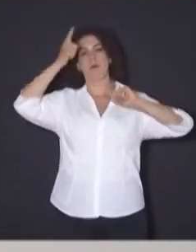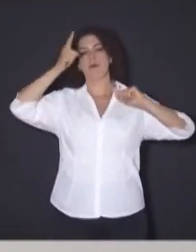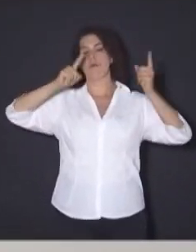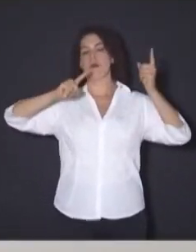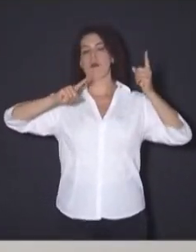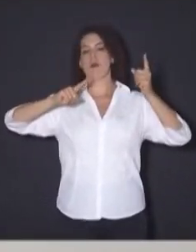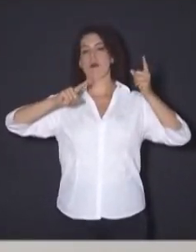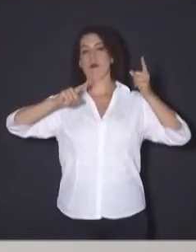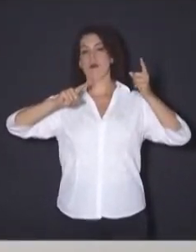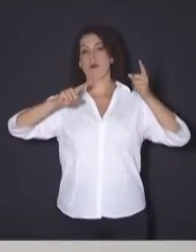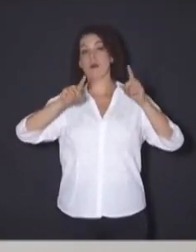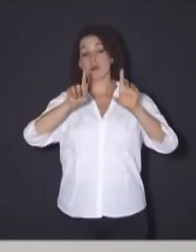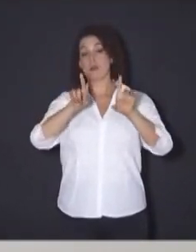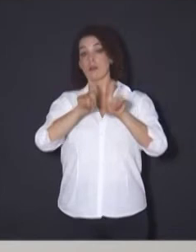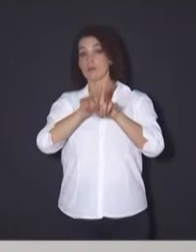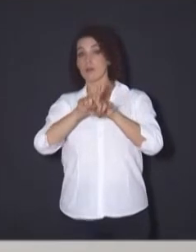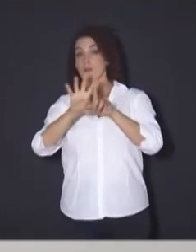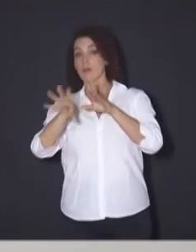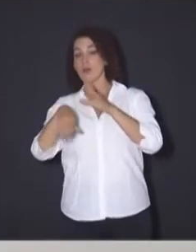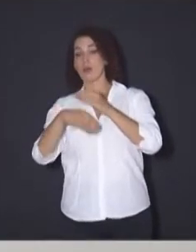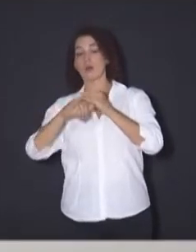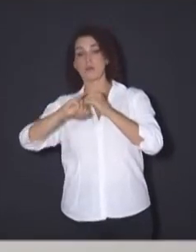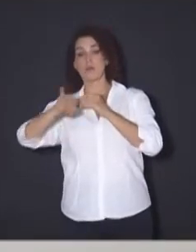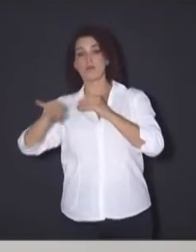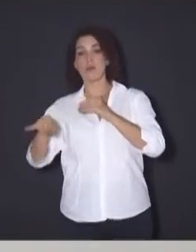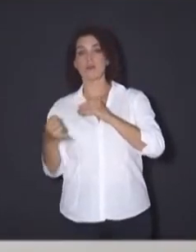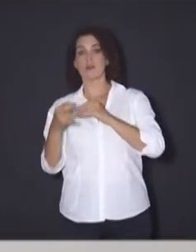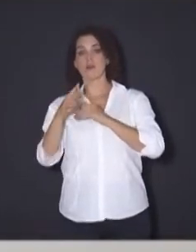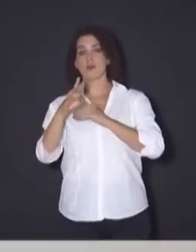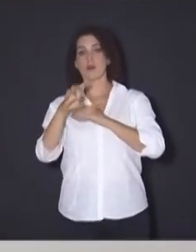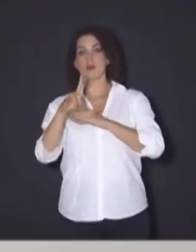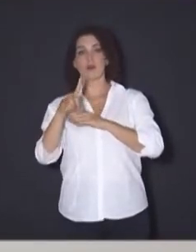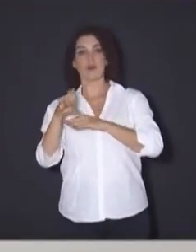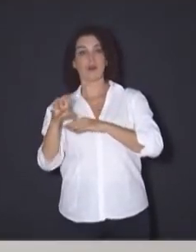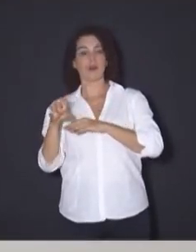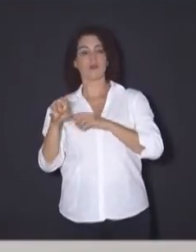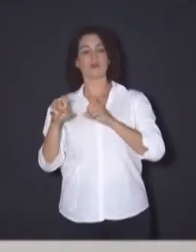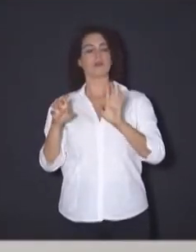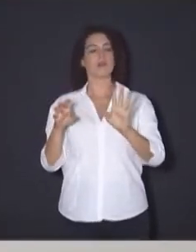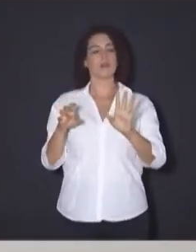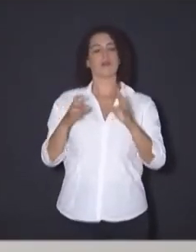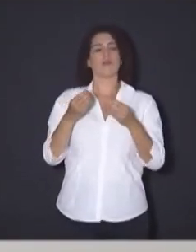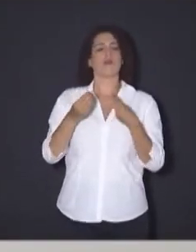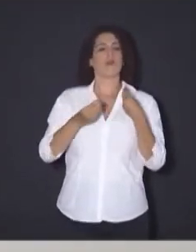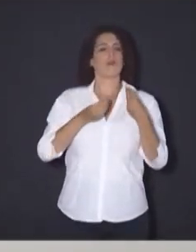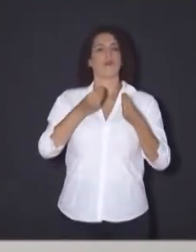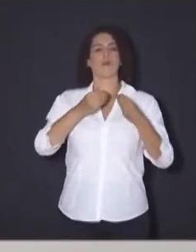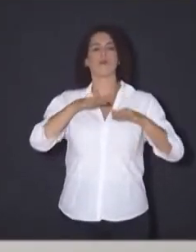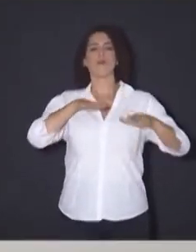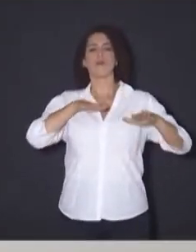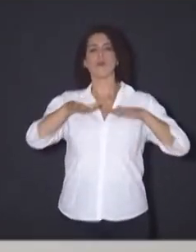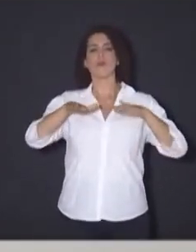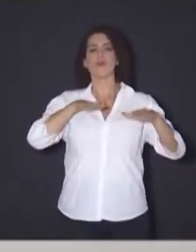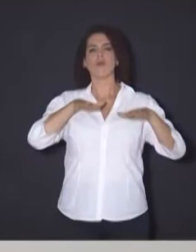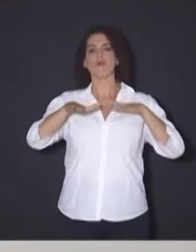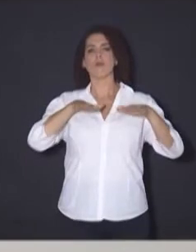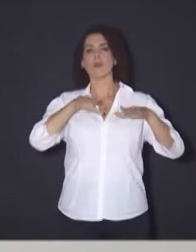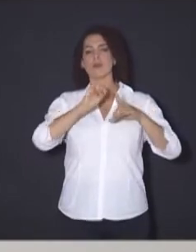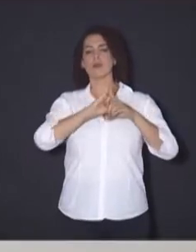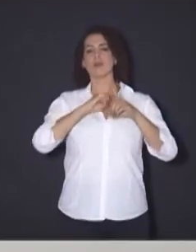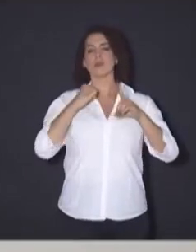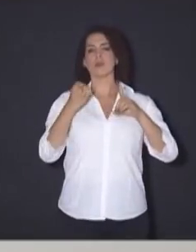inclusive aproveitando essas grandes redes de como é que os movimentos sociais vão ocupar